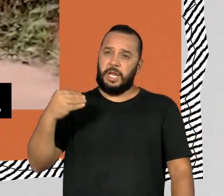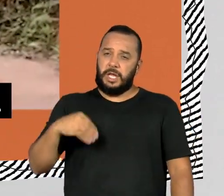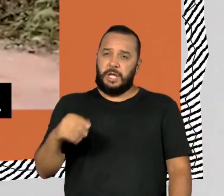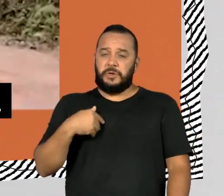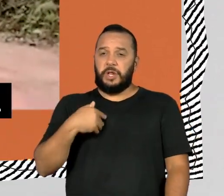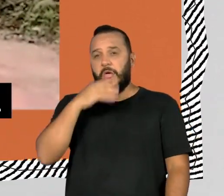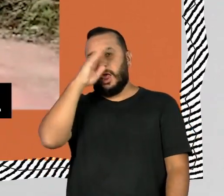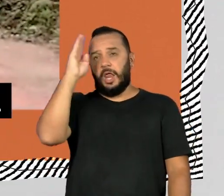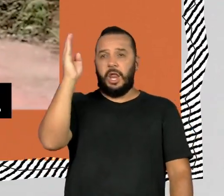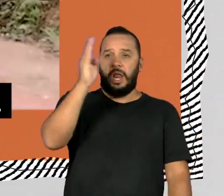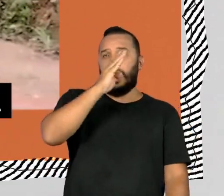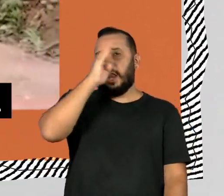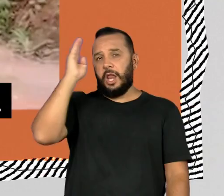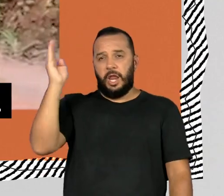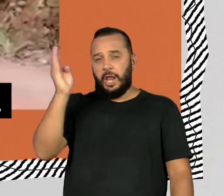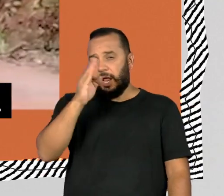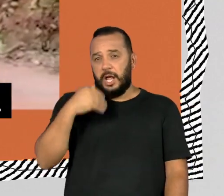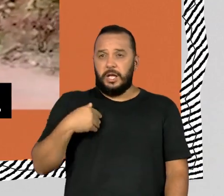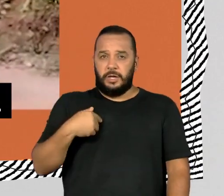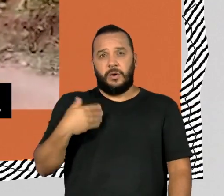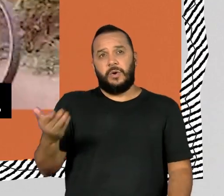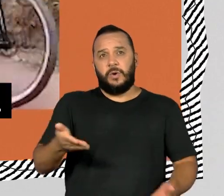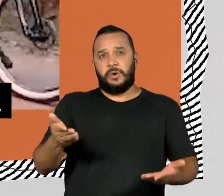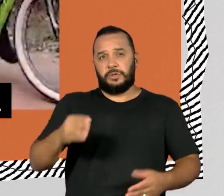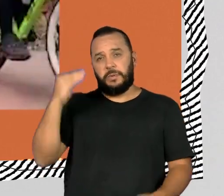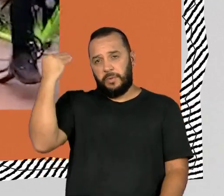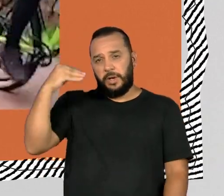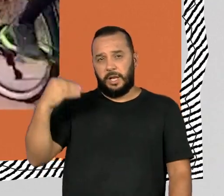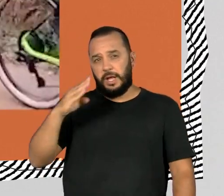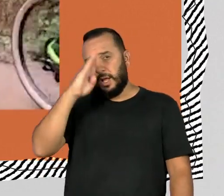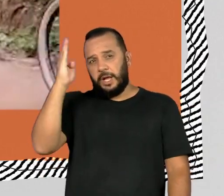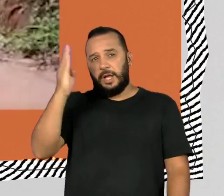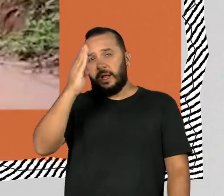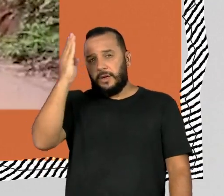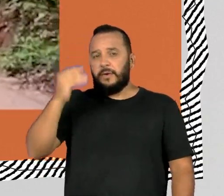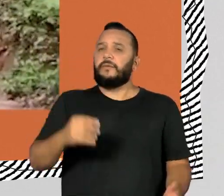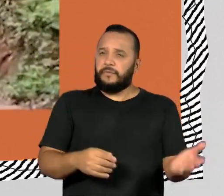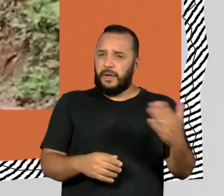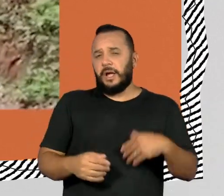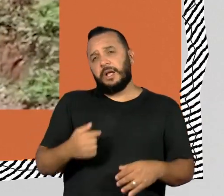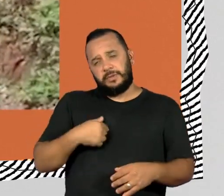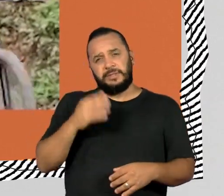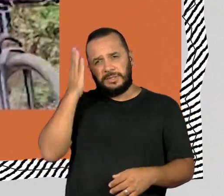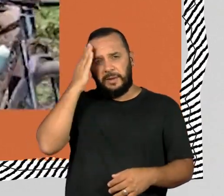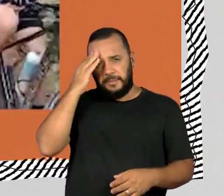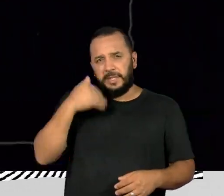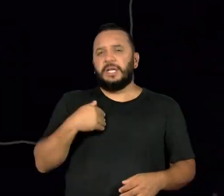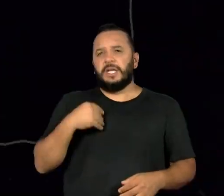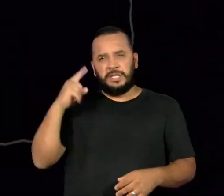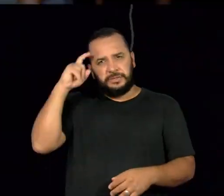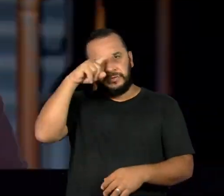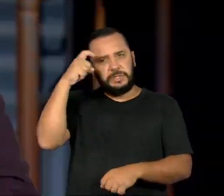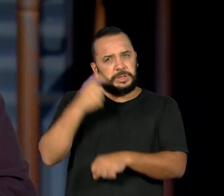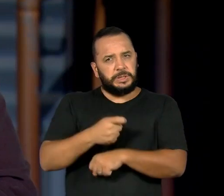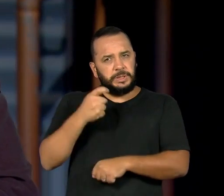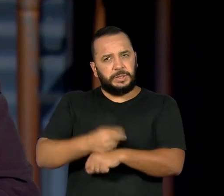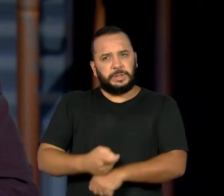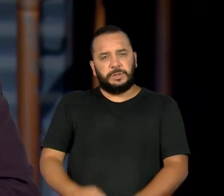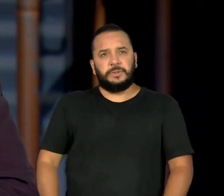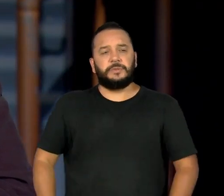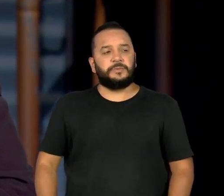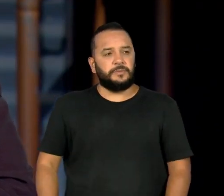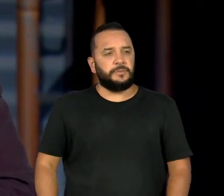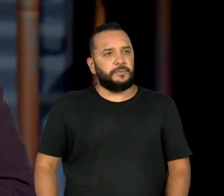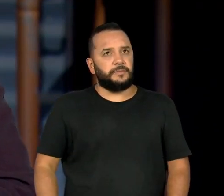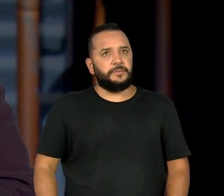mal. Hoje o blogueirinho deve estar passando mal. Veio porque quis, sabia que era pau. Vamos ouvir o que eles